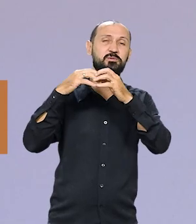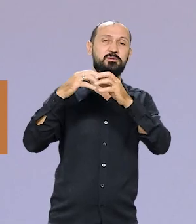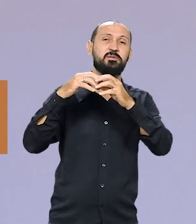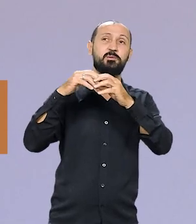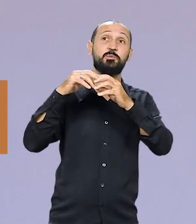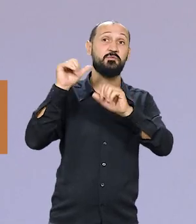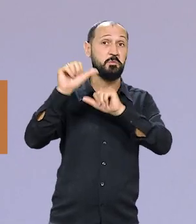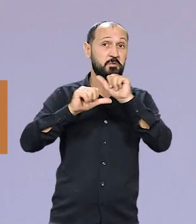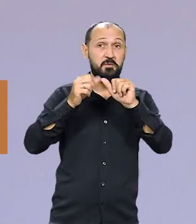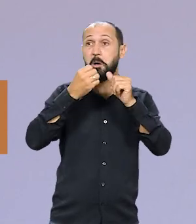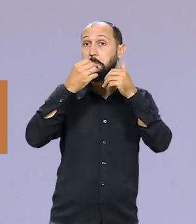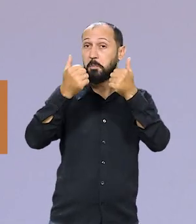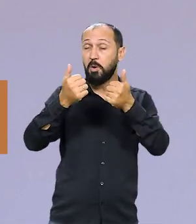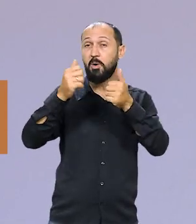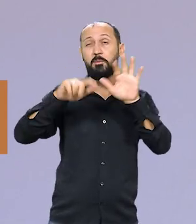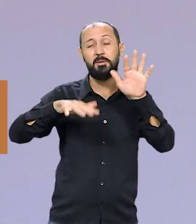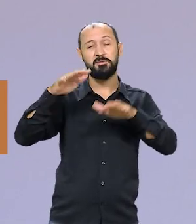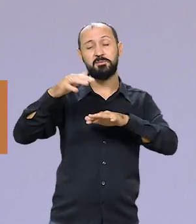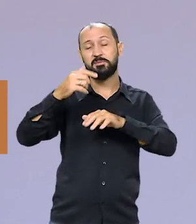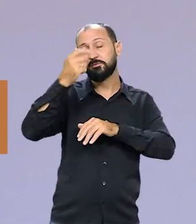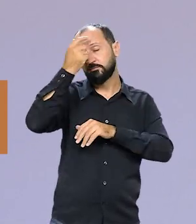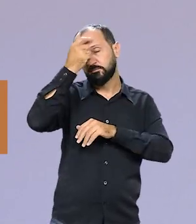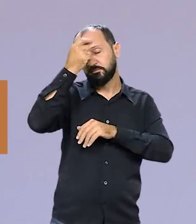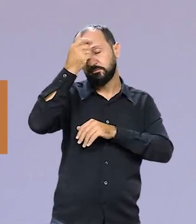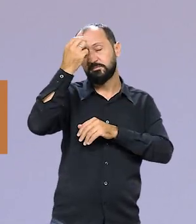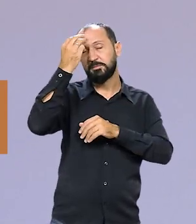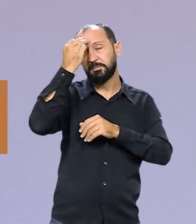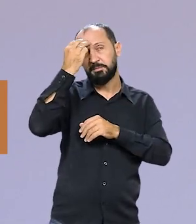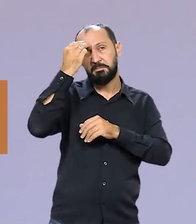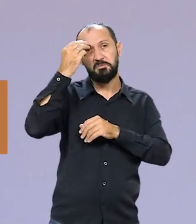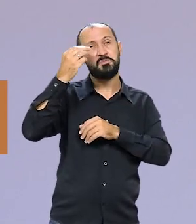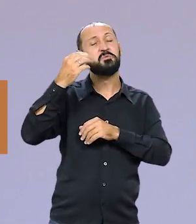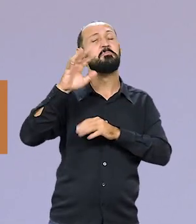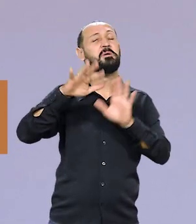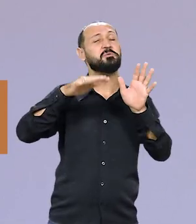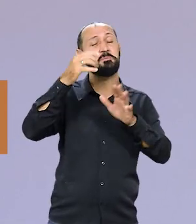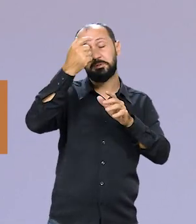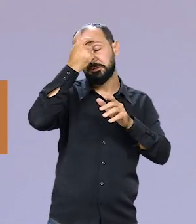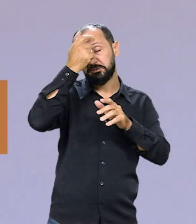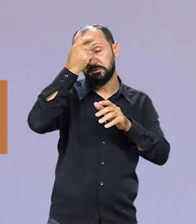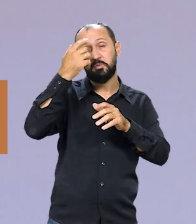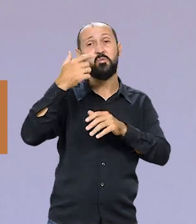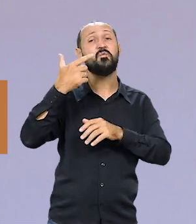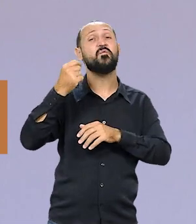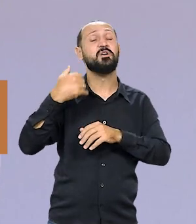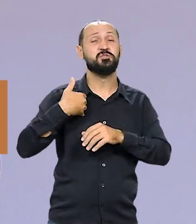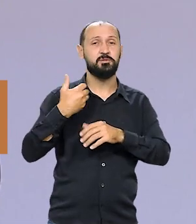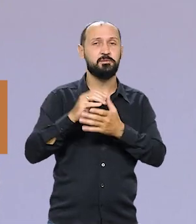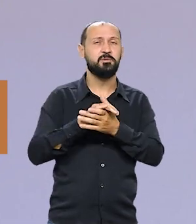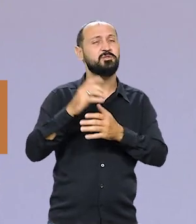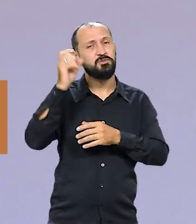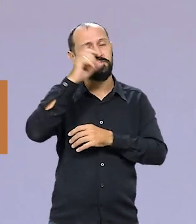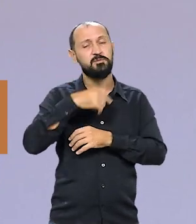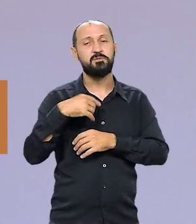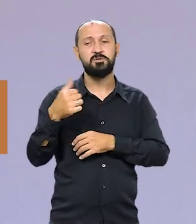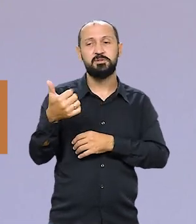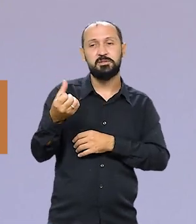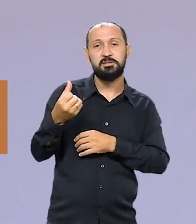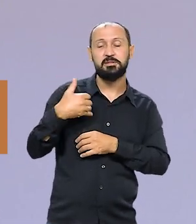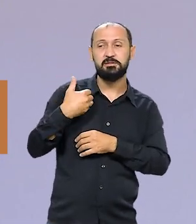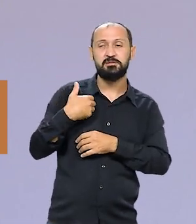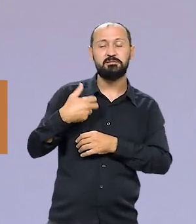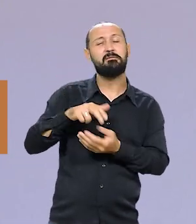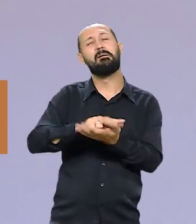que vai ficar maduro aos 20 anos. Né? Então é birra, é normal. O que não é normal é uma criança um adolescente